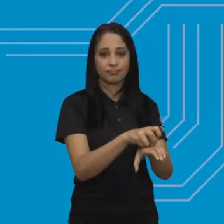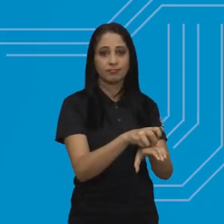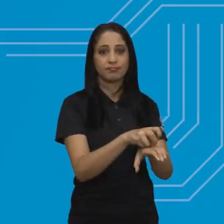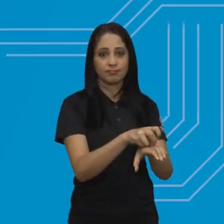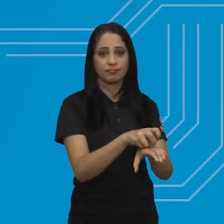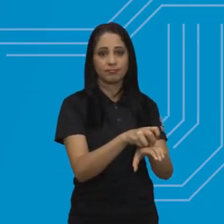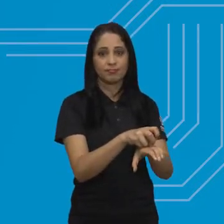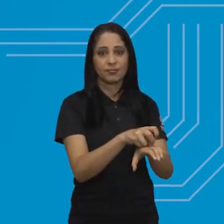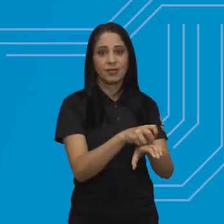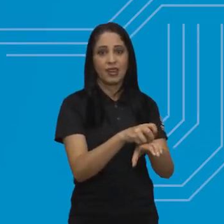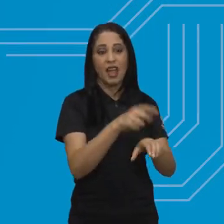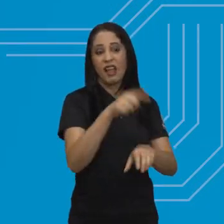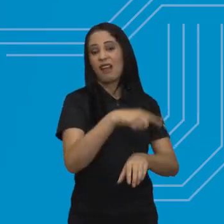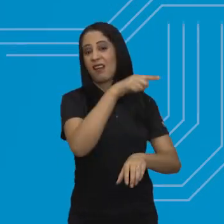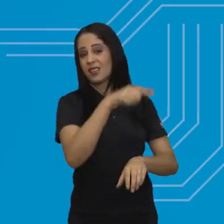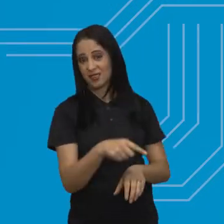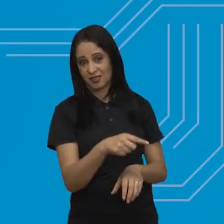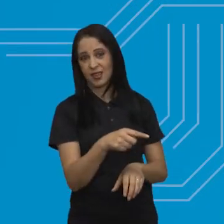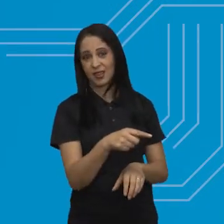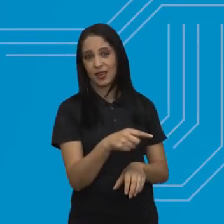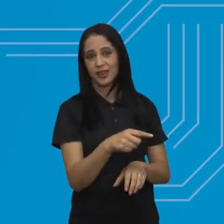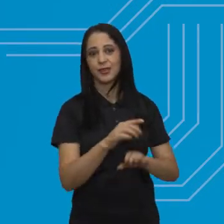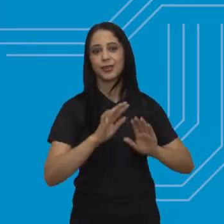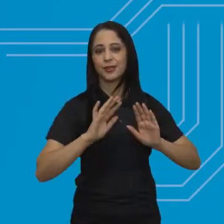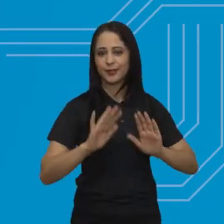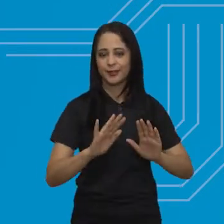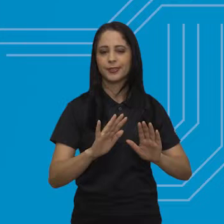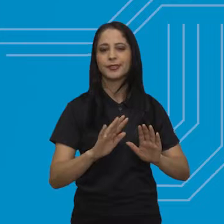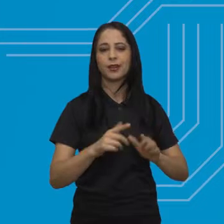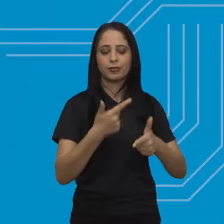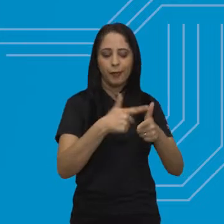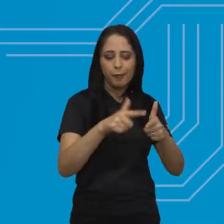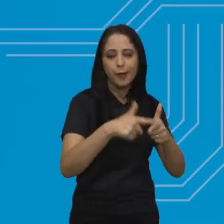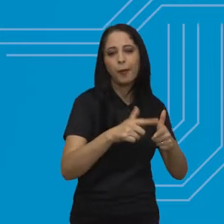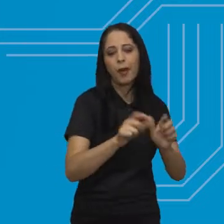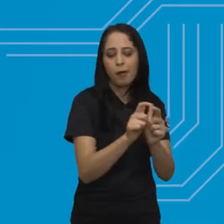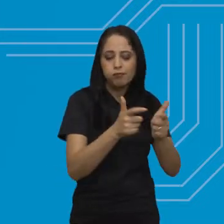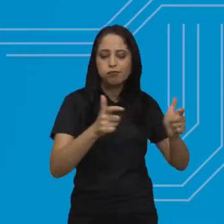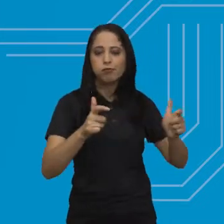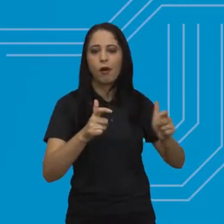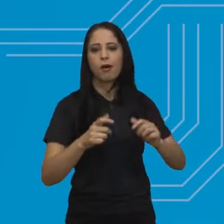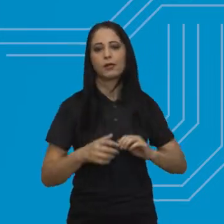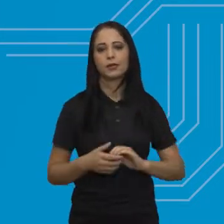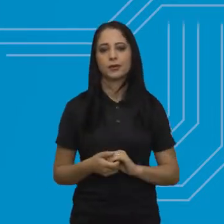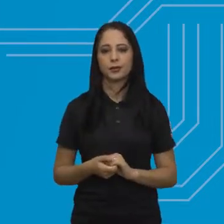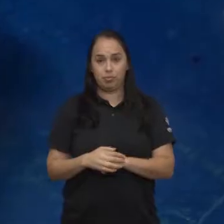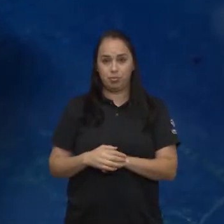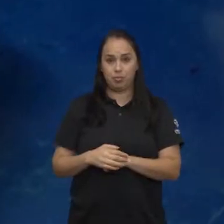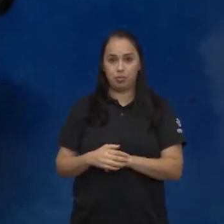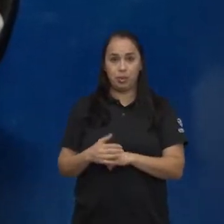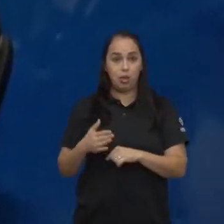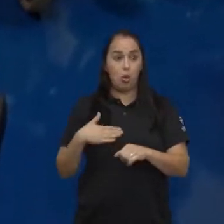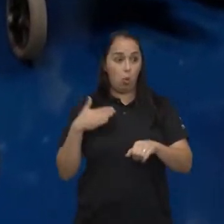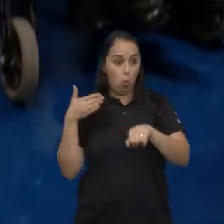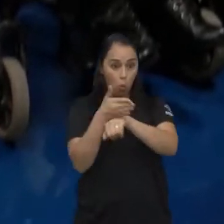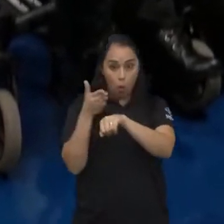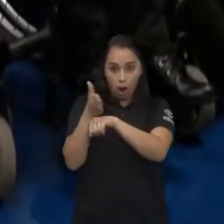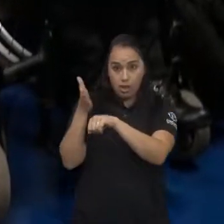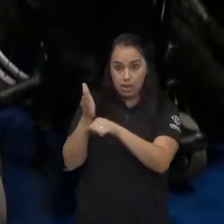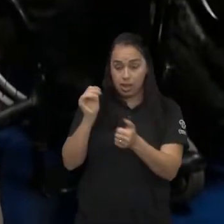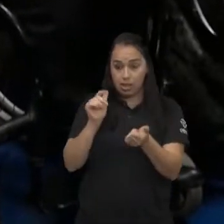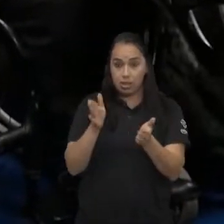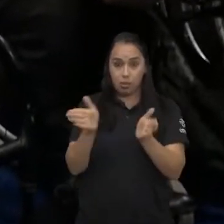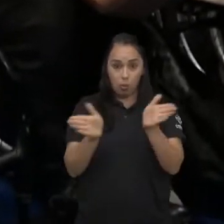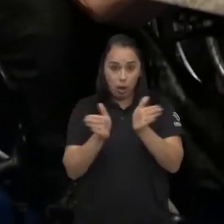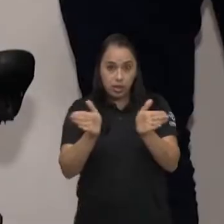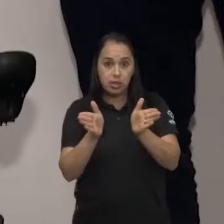teriam deixado de contar com apoio dos veículos adaptados a situação que tem gerado uma série de dificuldades o acesso e direito